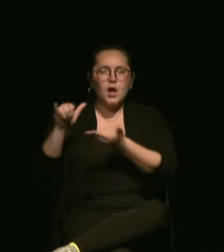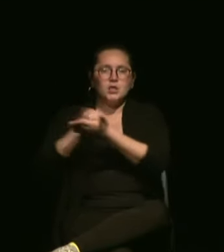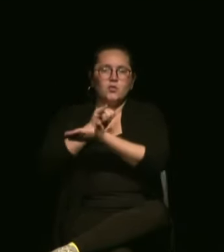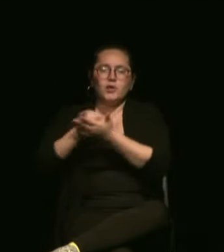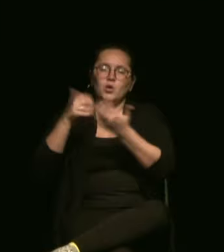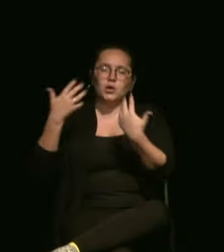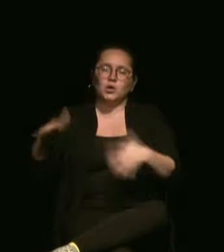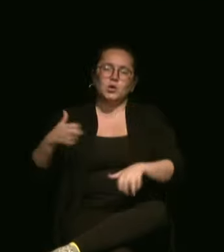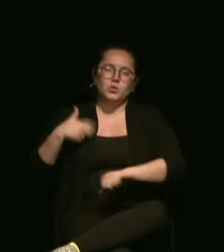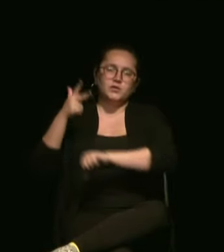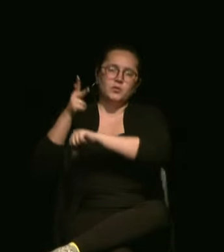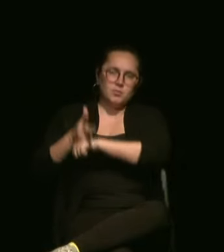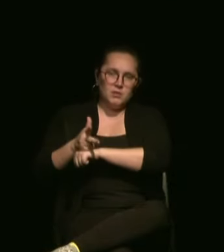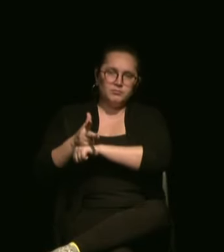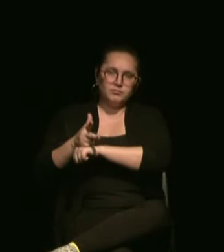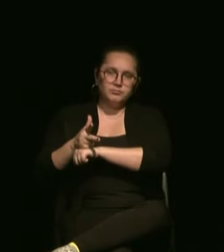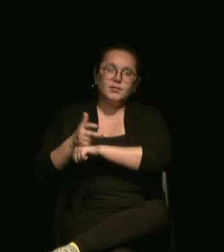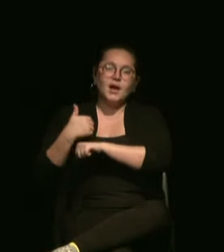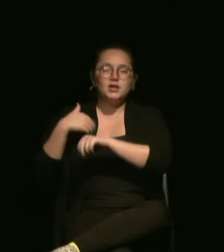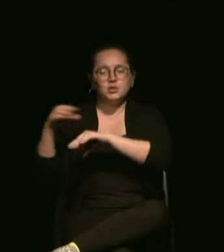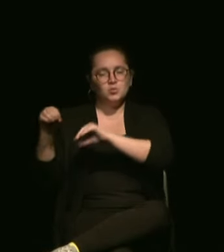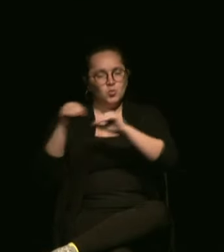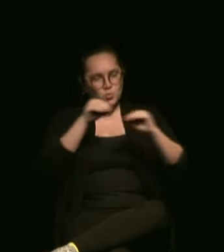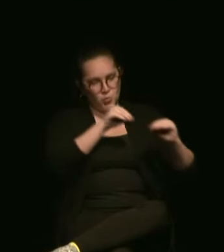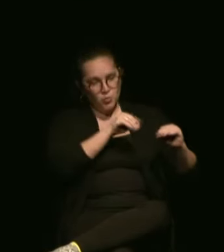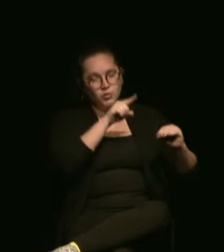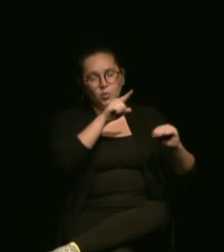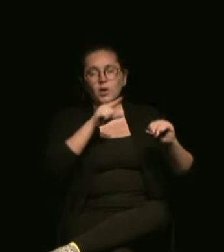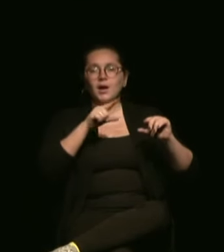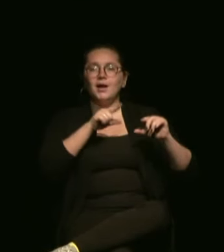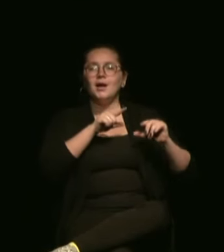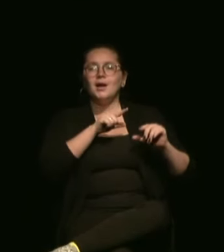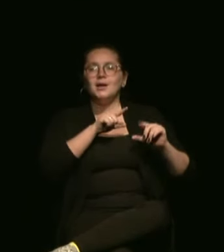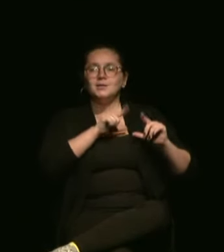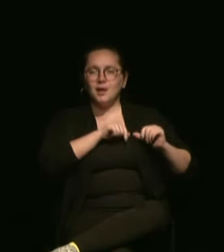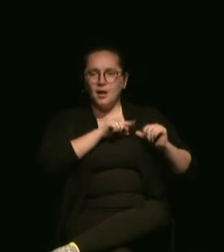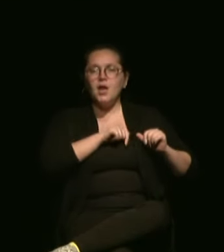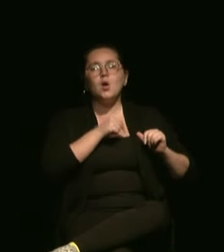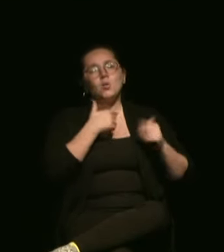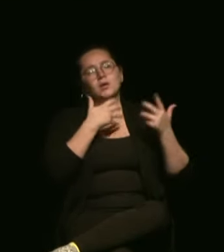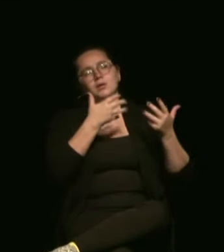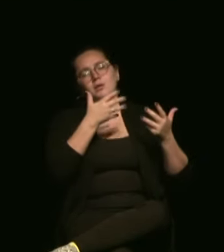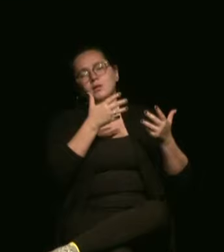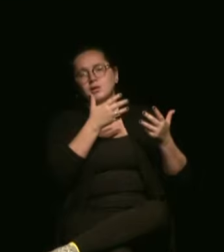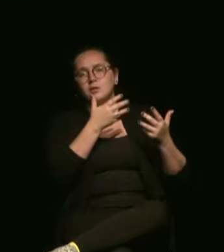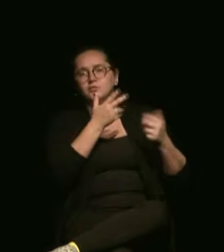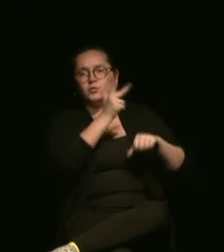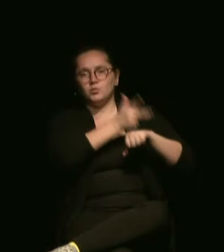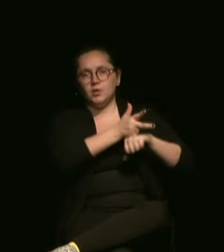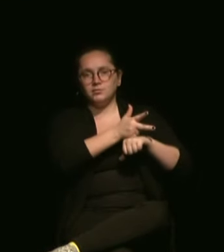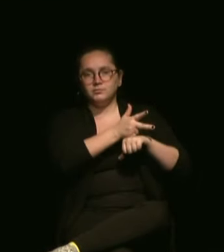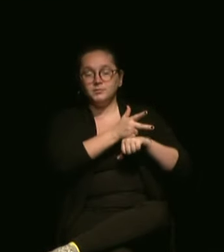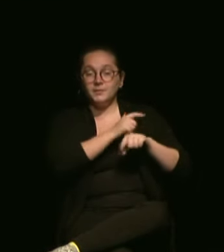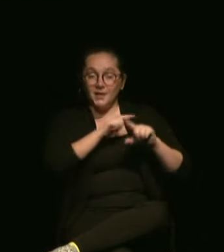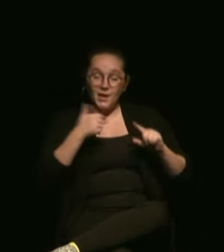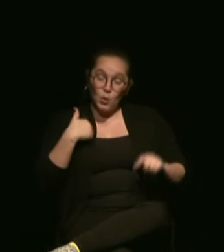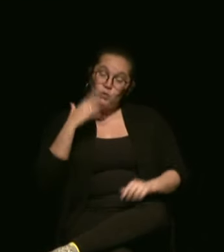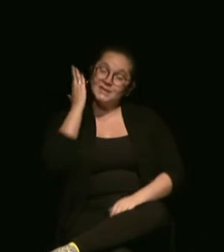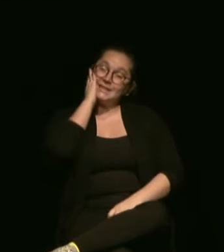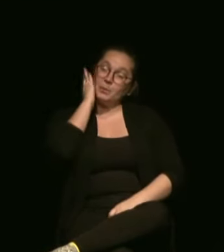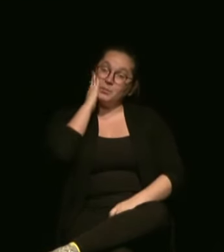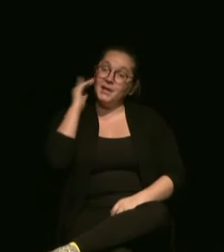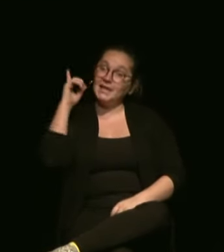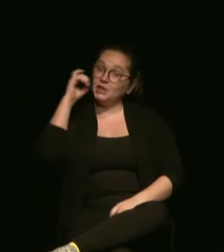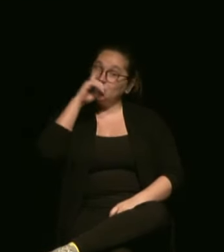acabei filmando em Israel, para onde ele se mudara. Eu sabia que seria difícil e queria devolvê-lo a uma situação em que